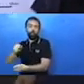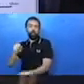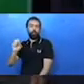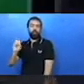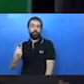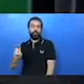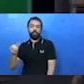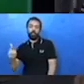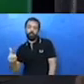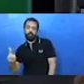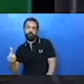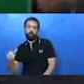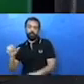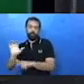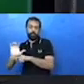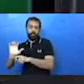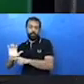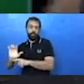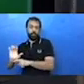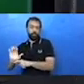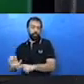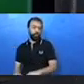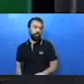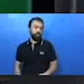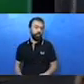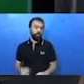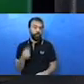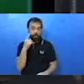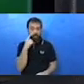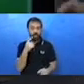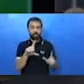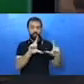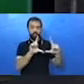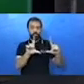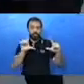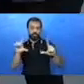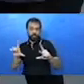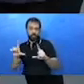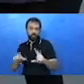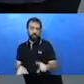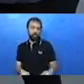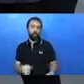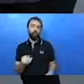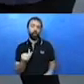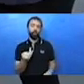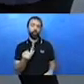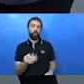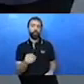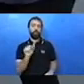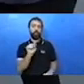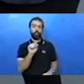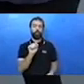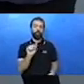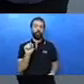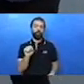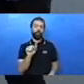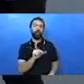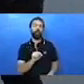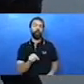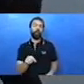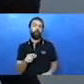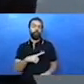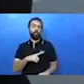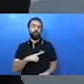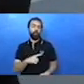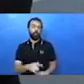federativas. Letra B. Veja as imagens a seguir. Quantas estrelas há na bandeira do Brasil usada nesse período?